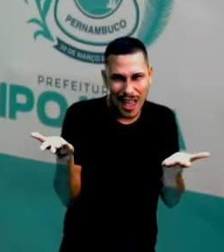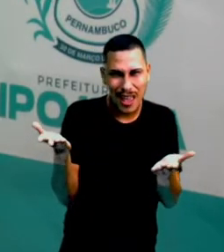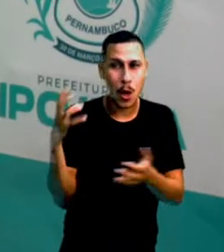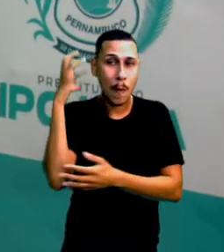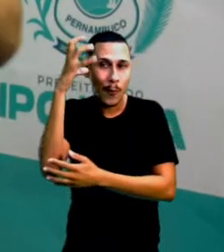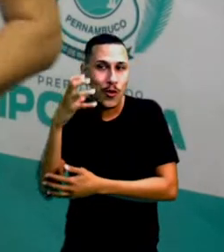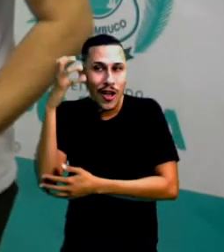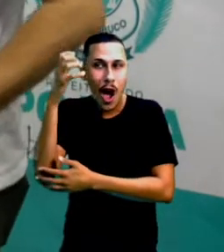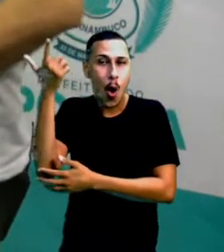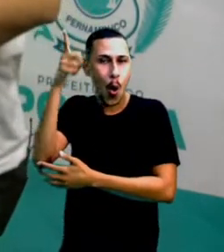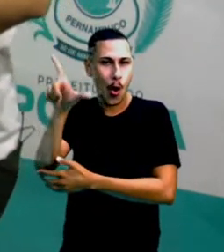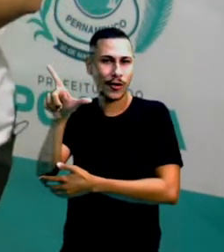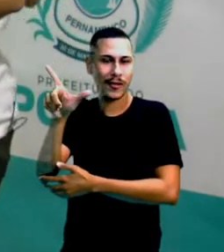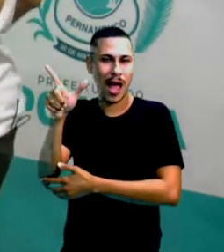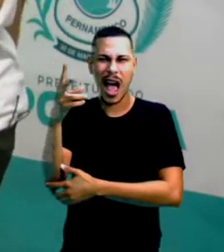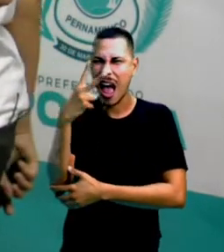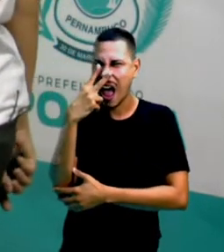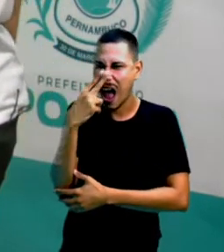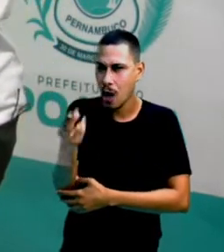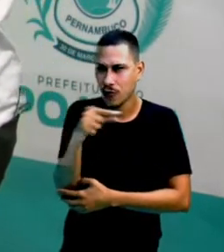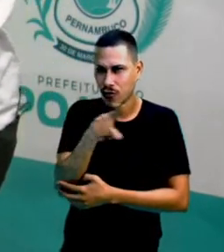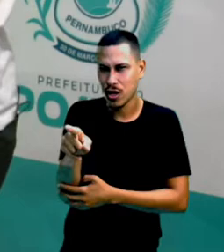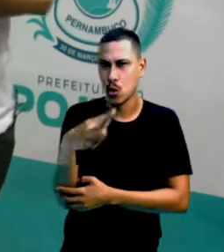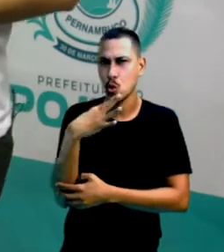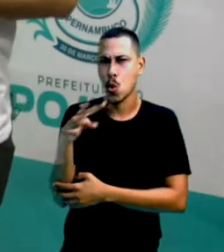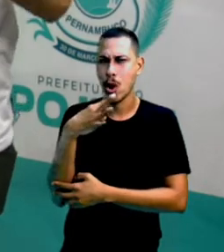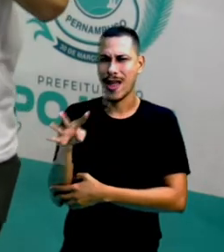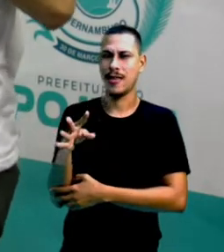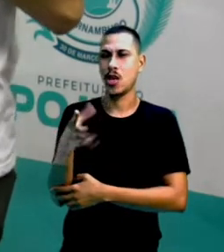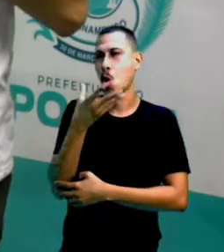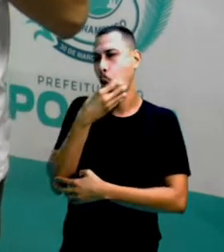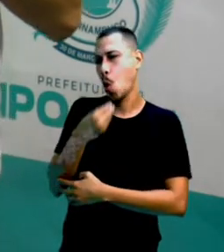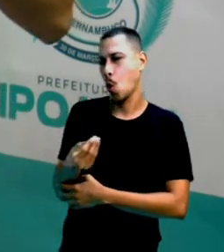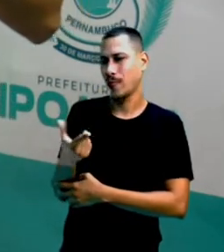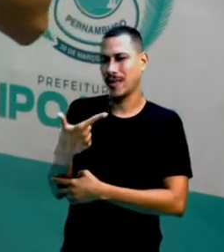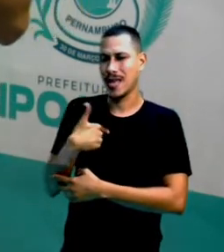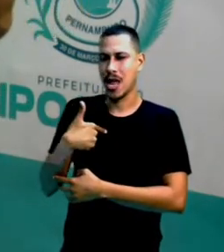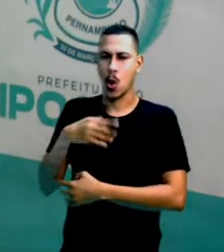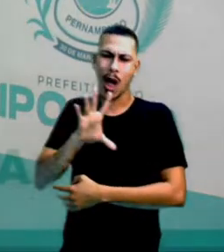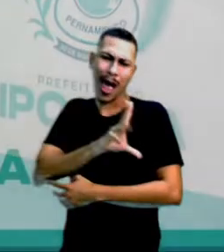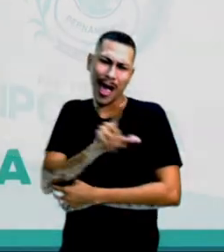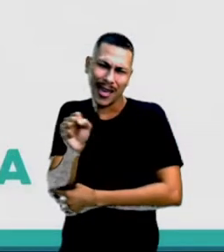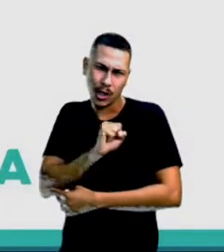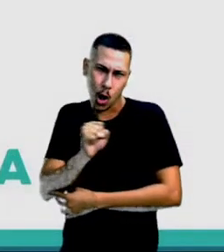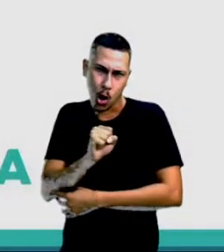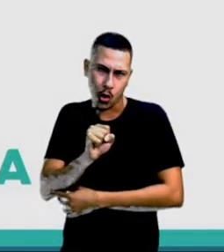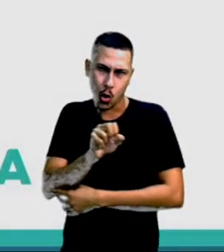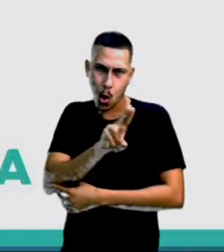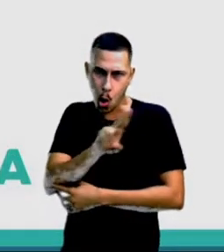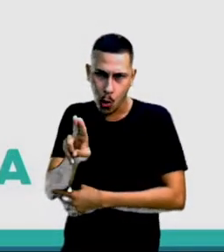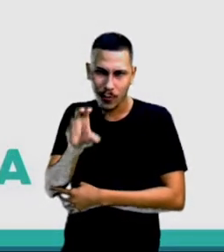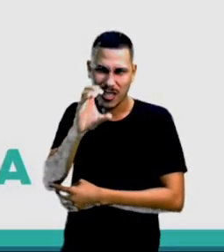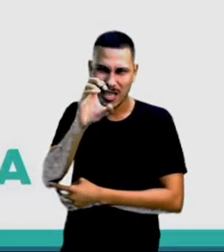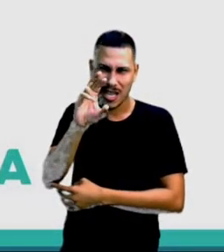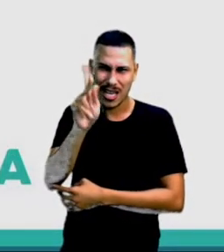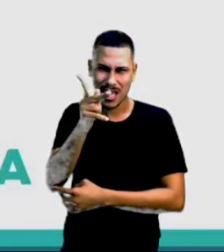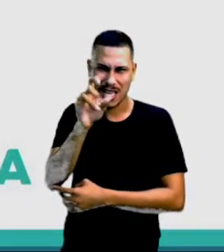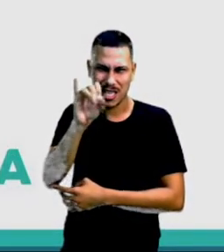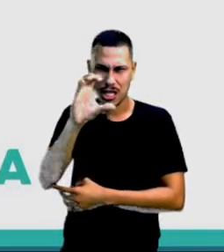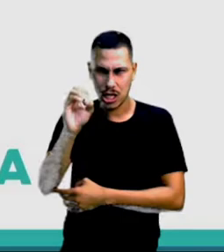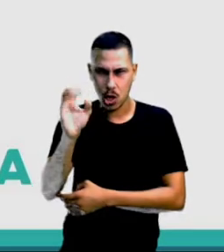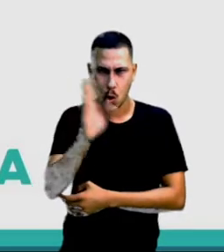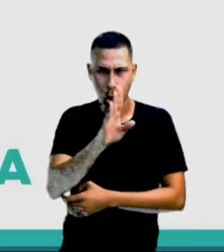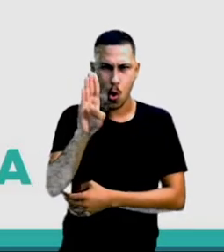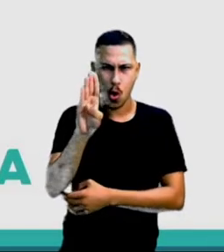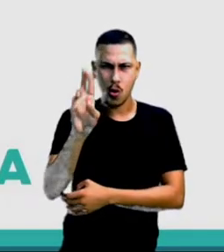eu acho que não conhece mas vou trazer quer desse moço aqui que eu adoro admiro muito Chico Buarque de